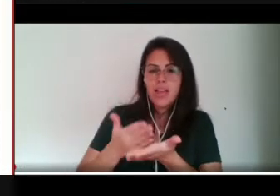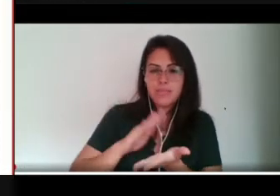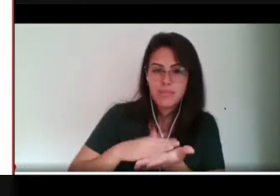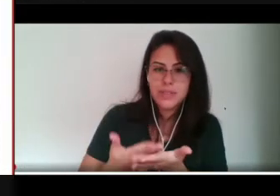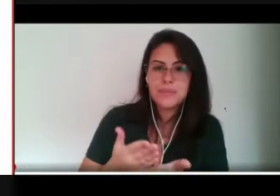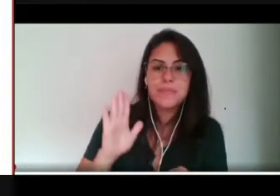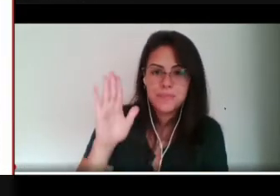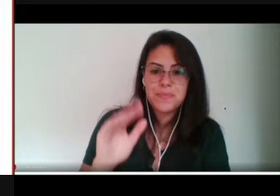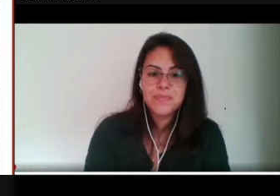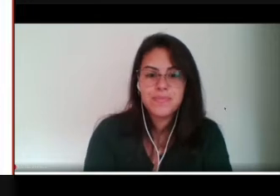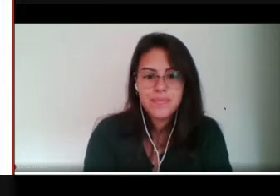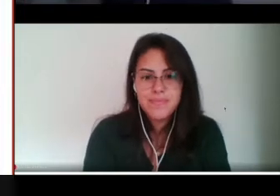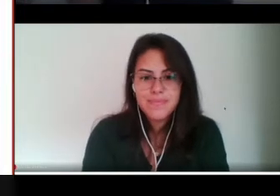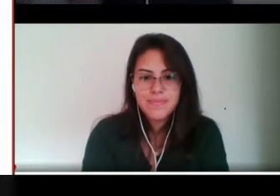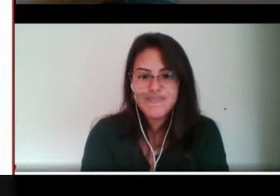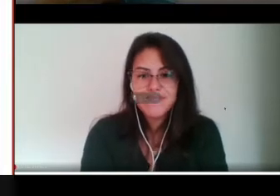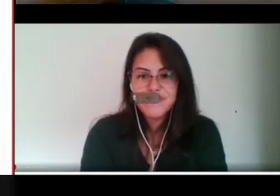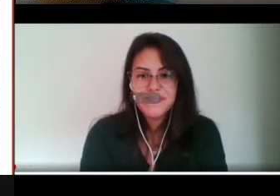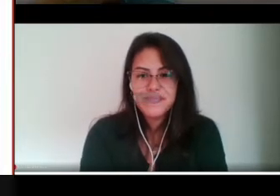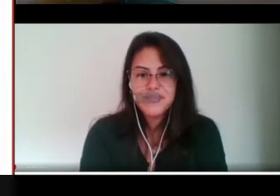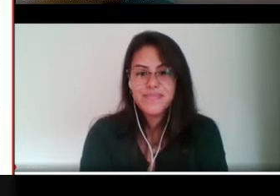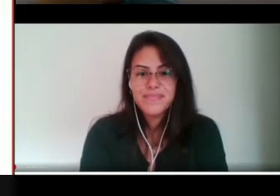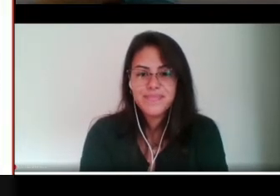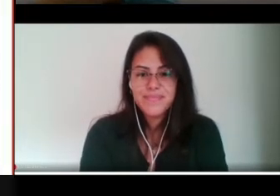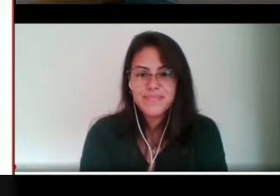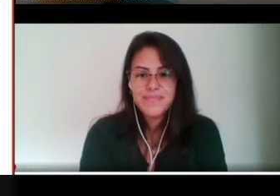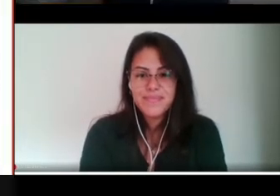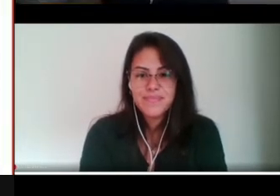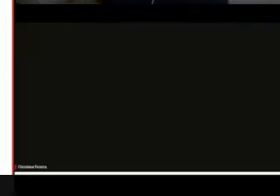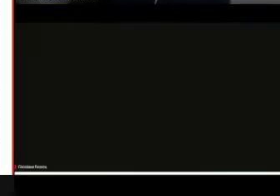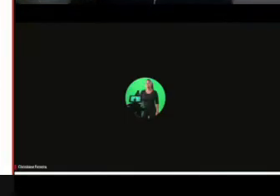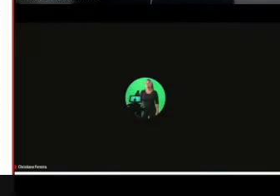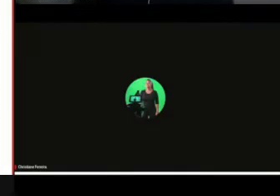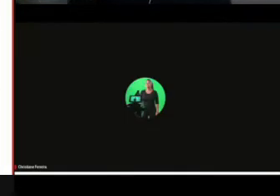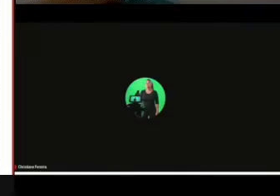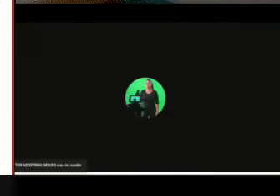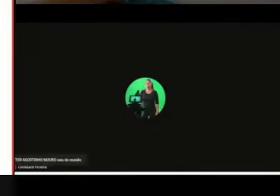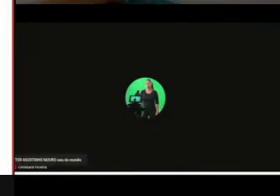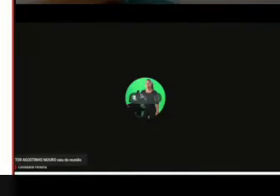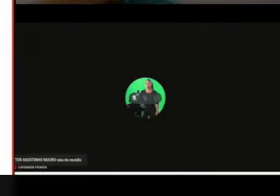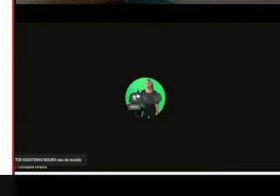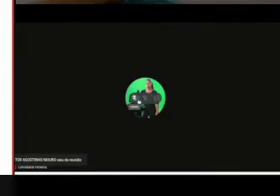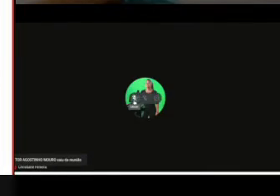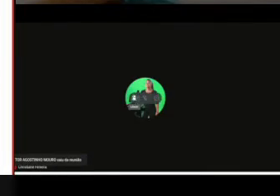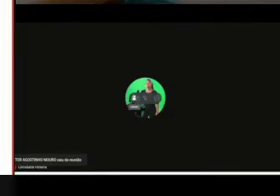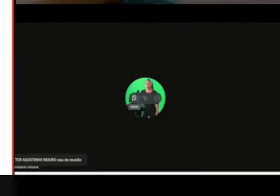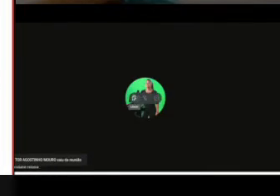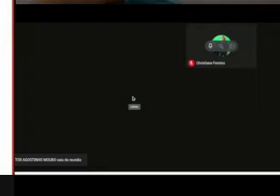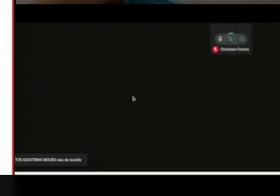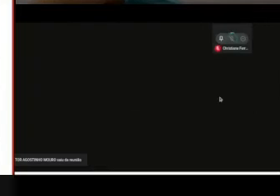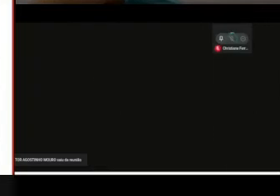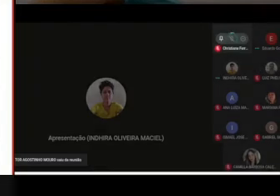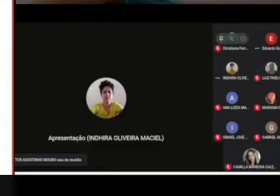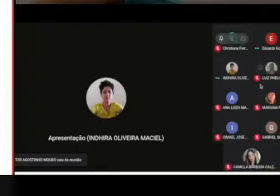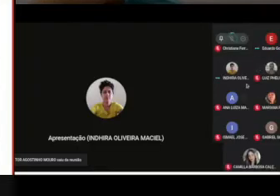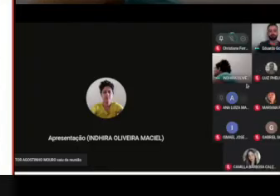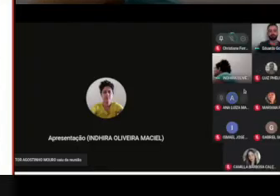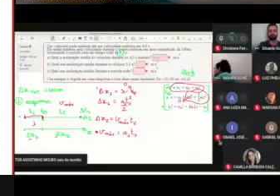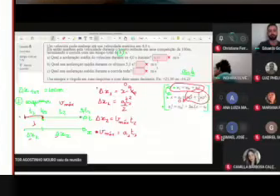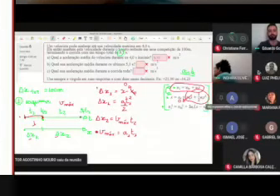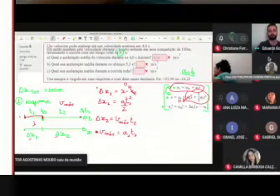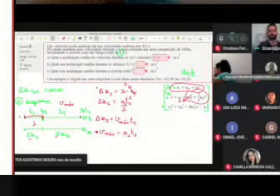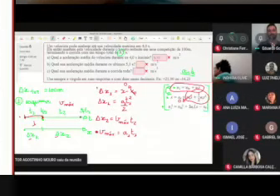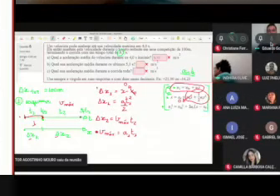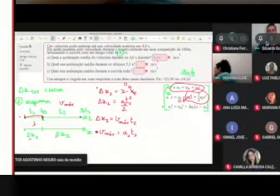Obrigado. Só um minuto aqui, galera. De spin e